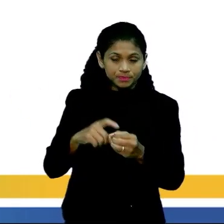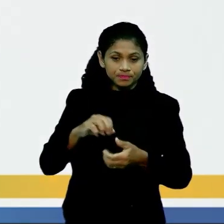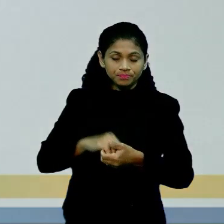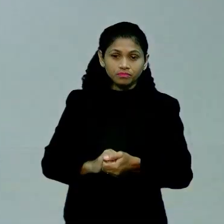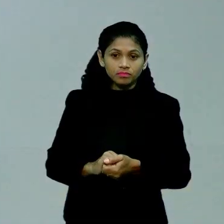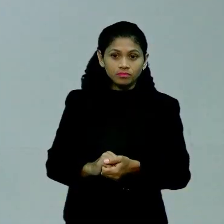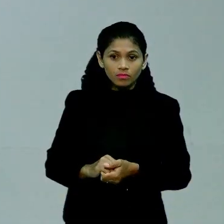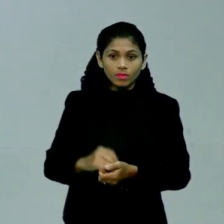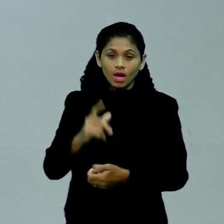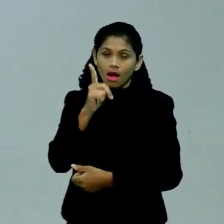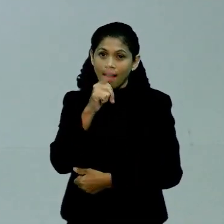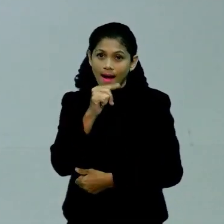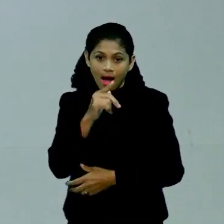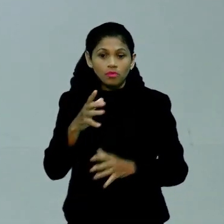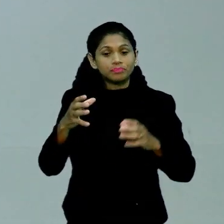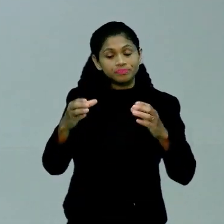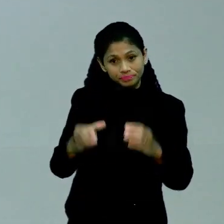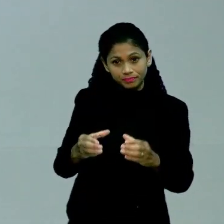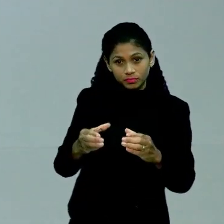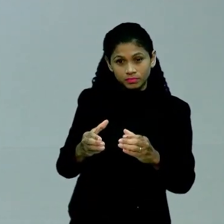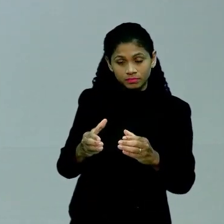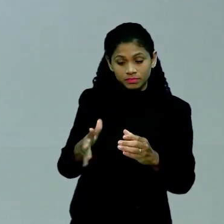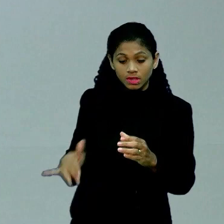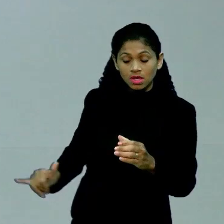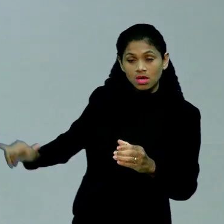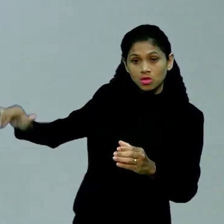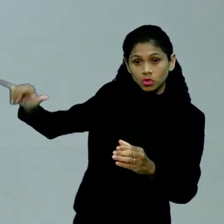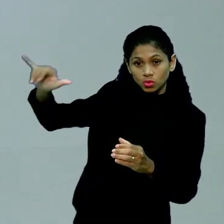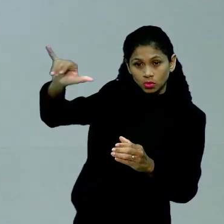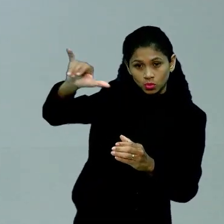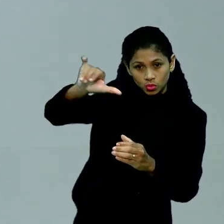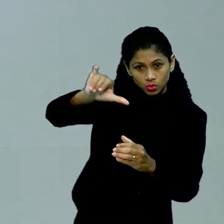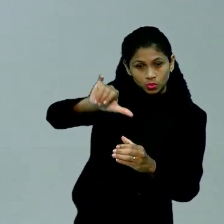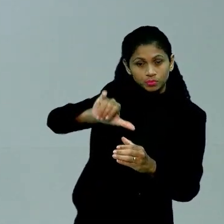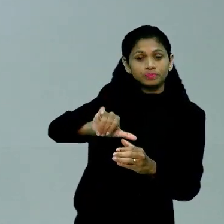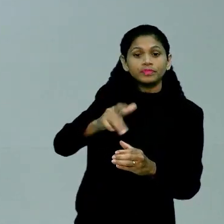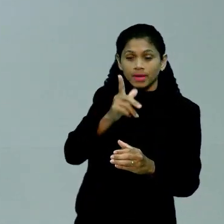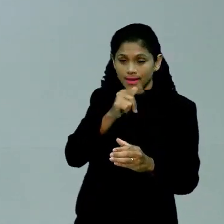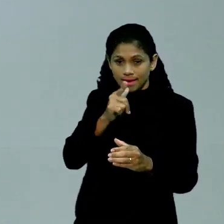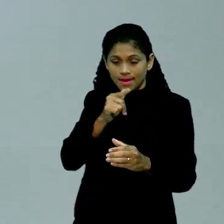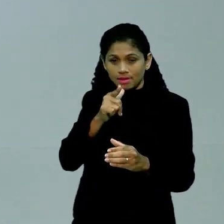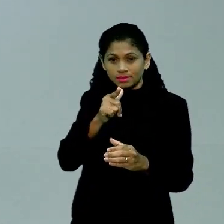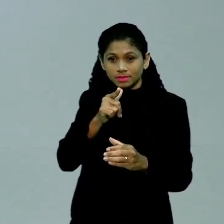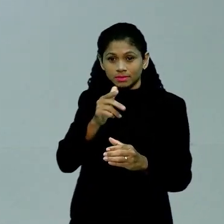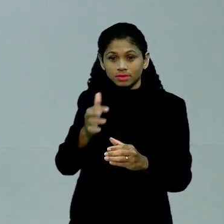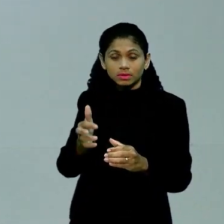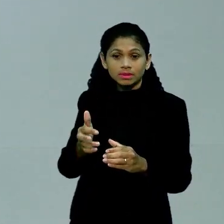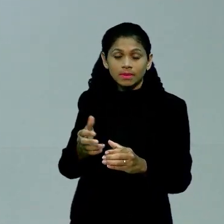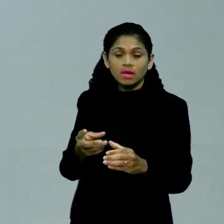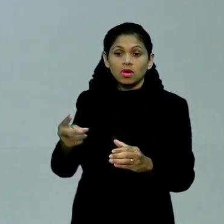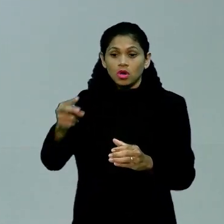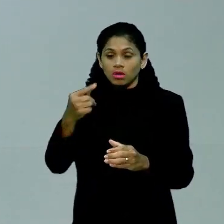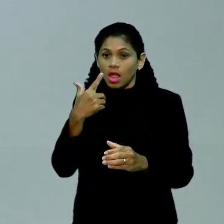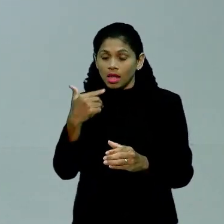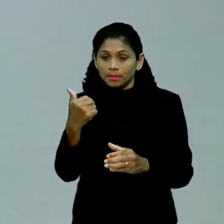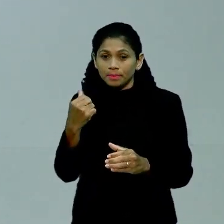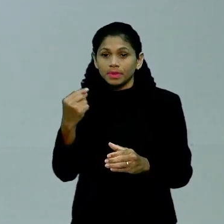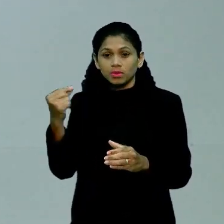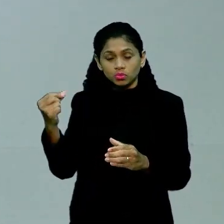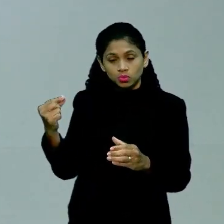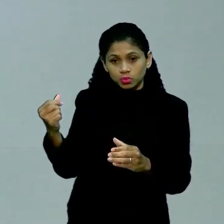com água, adicionei ali o sulfato, né, o carbonato de sódio. Esse carbonato de sódio